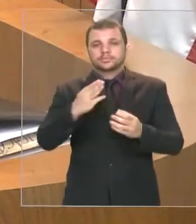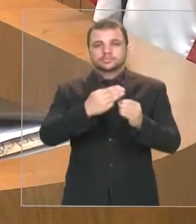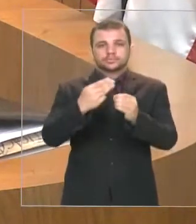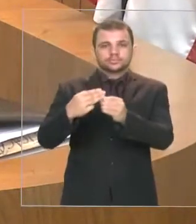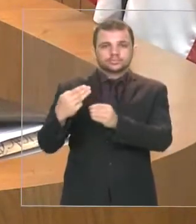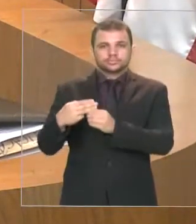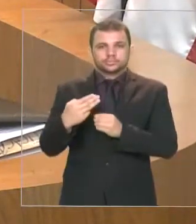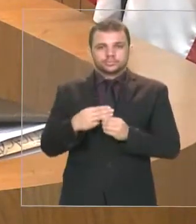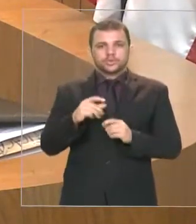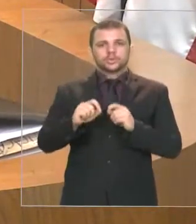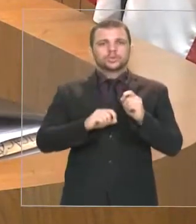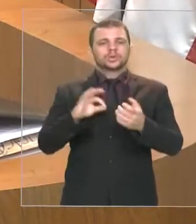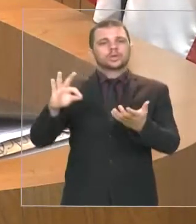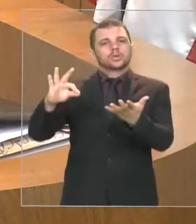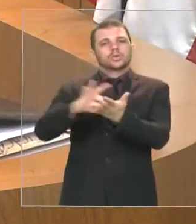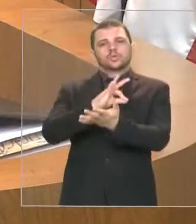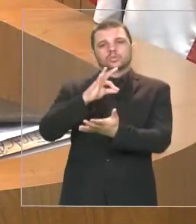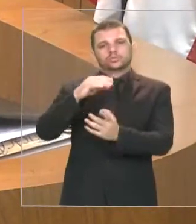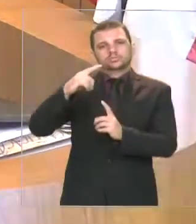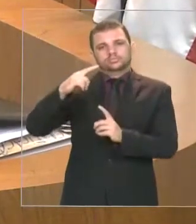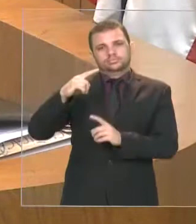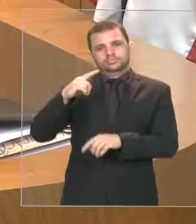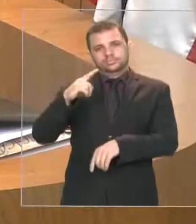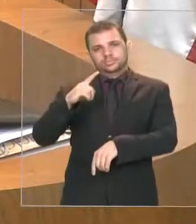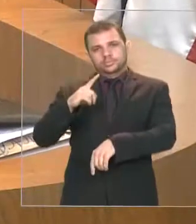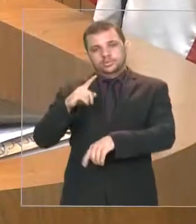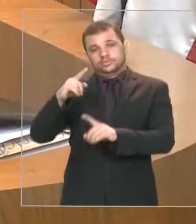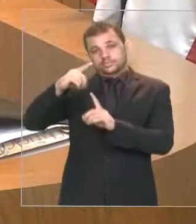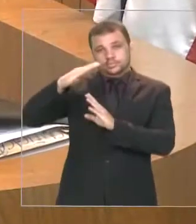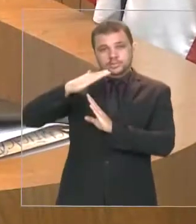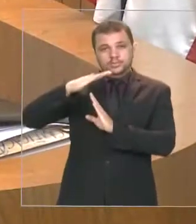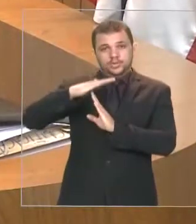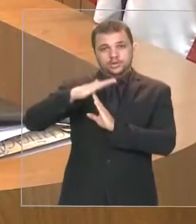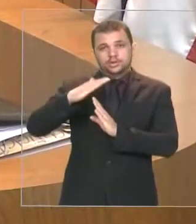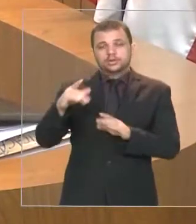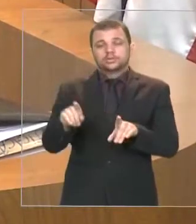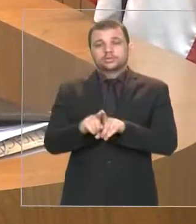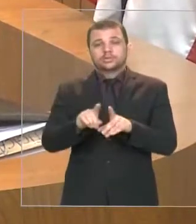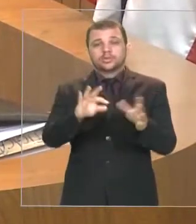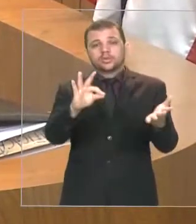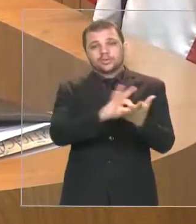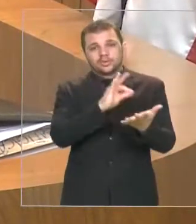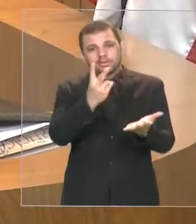das contratações temporárias, das contratações precárias